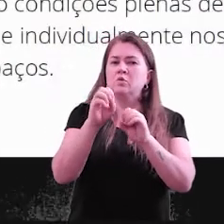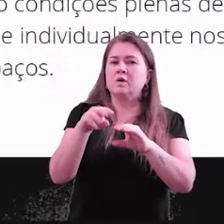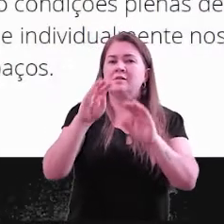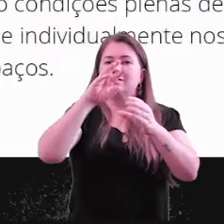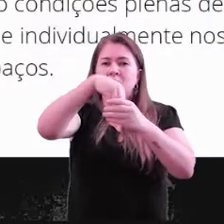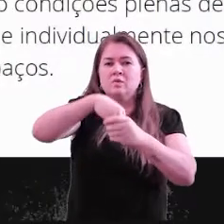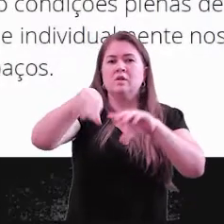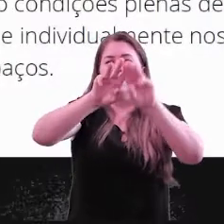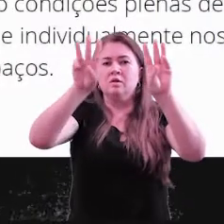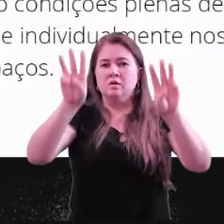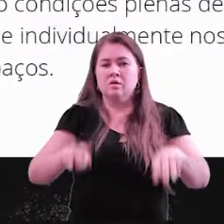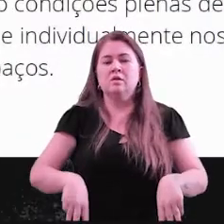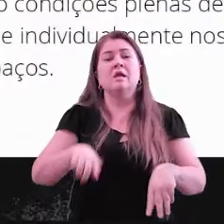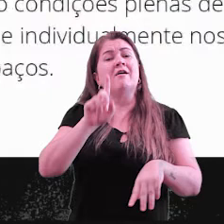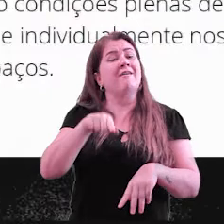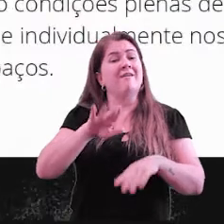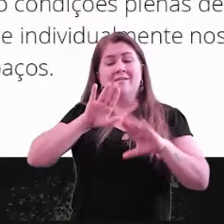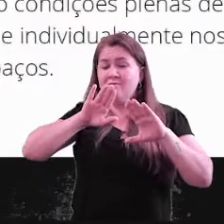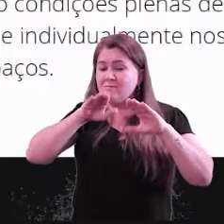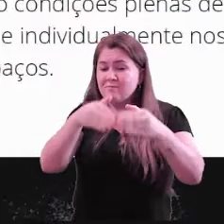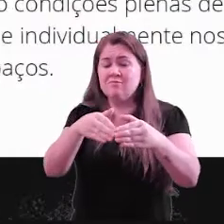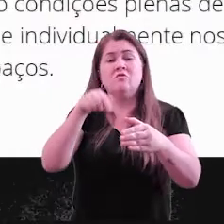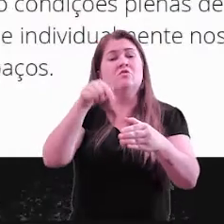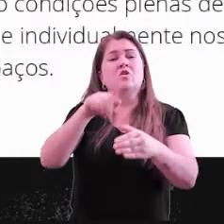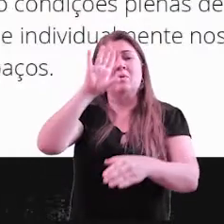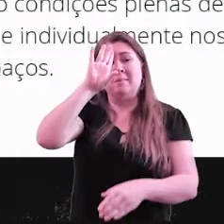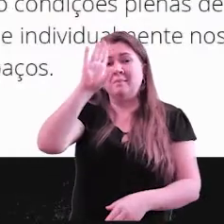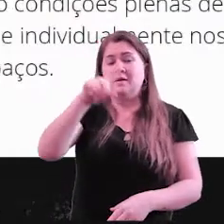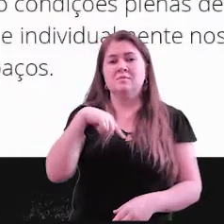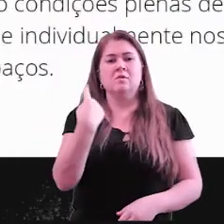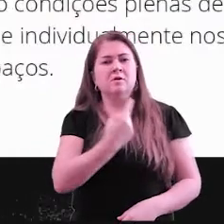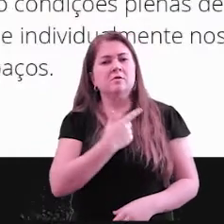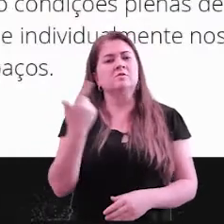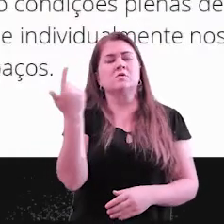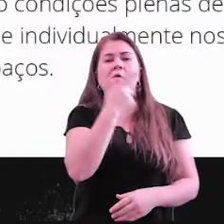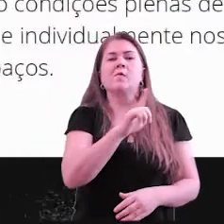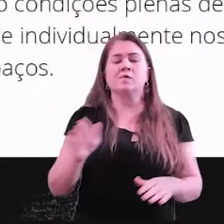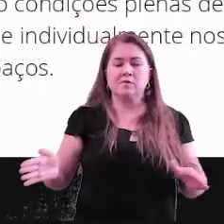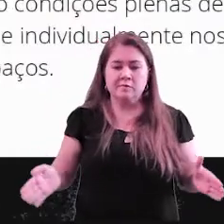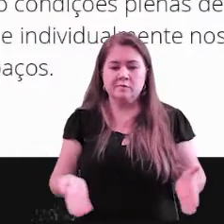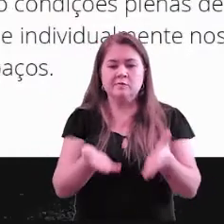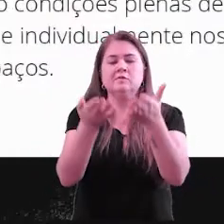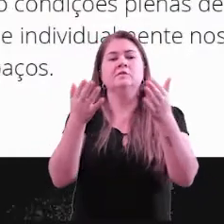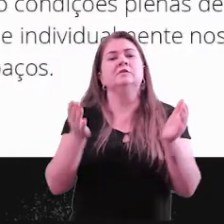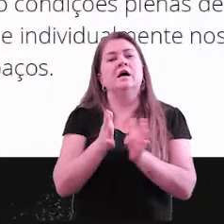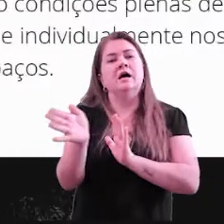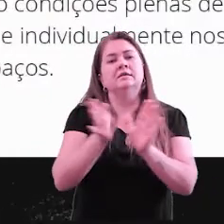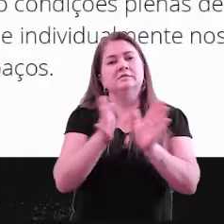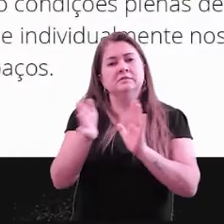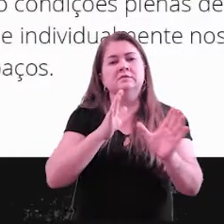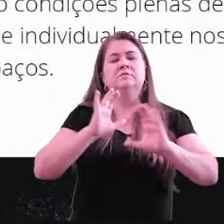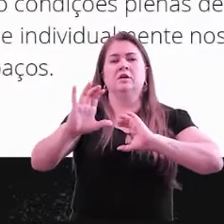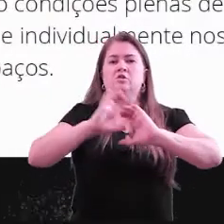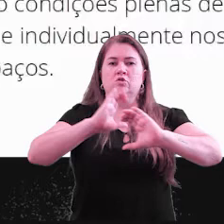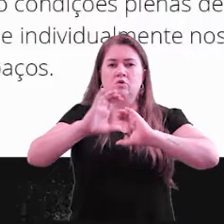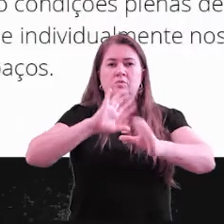fundamentais para que a gente promova essa acessibilidade comunicacional nos espaços dos